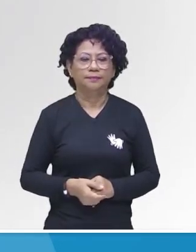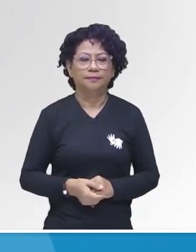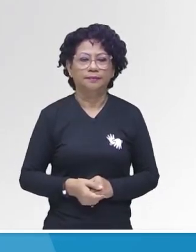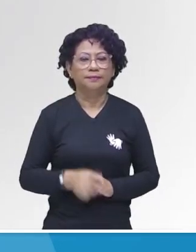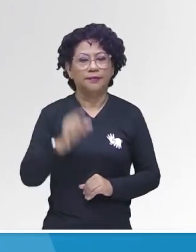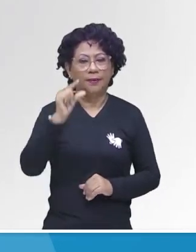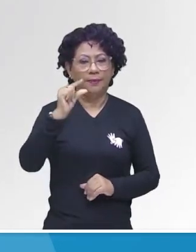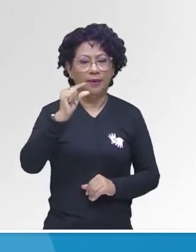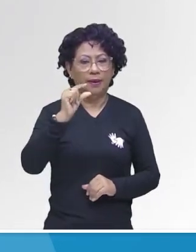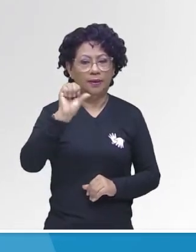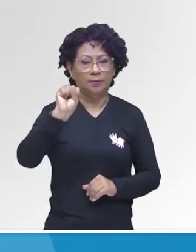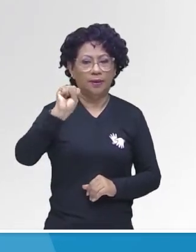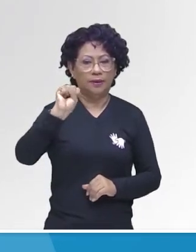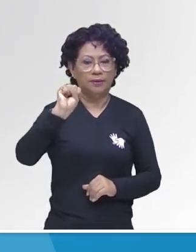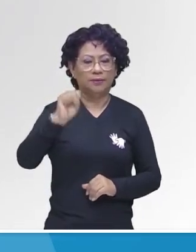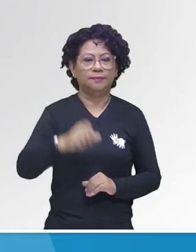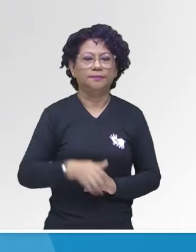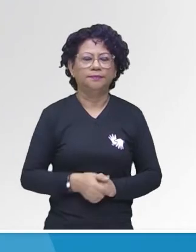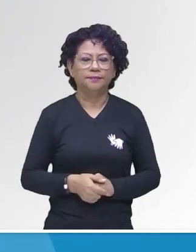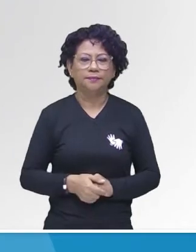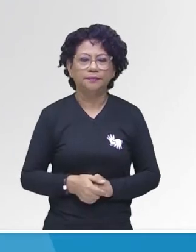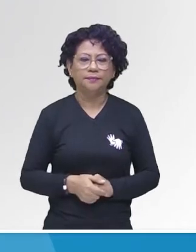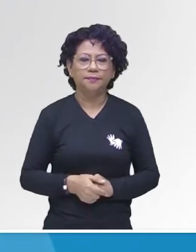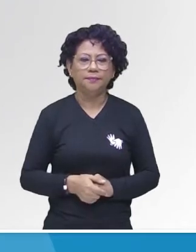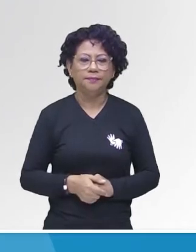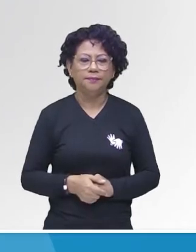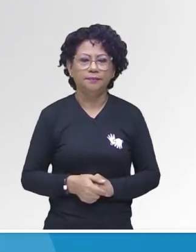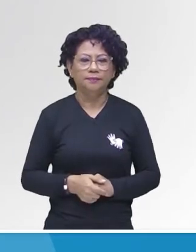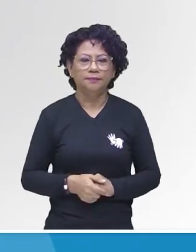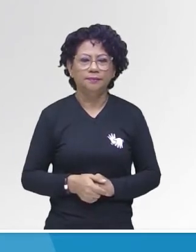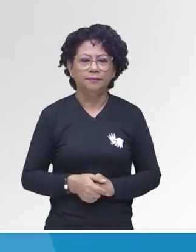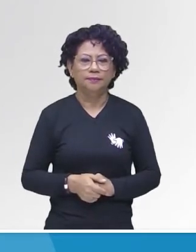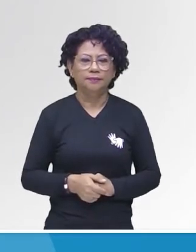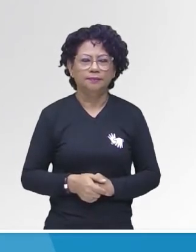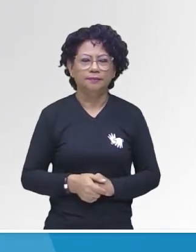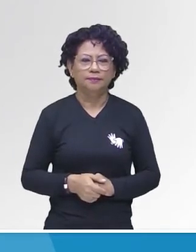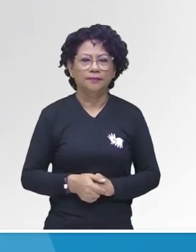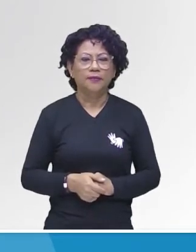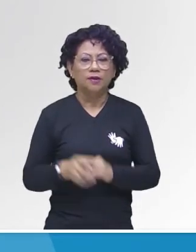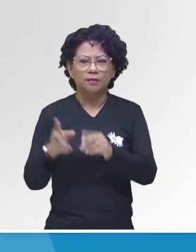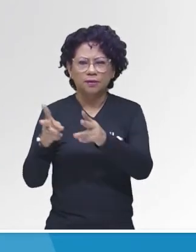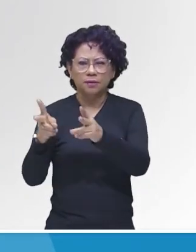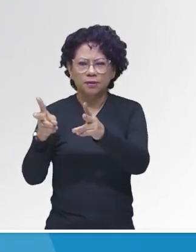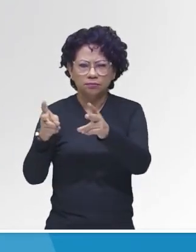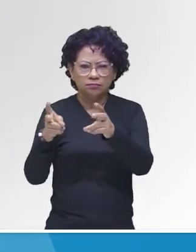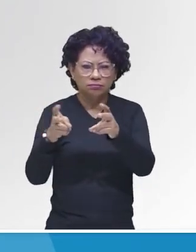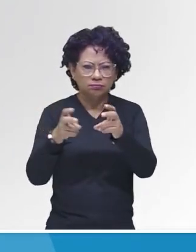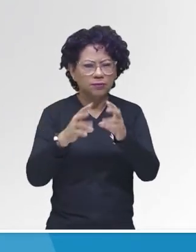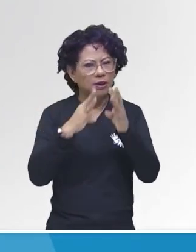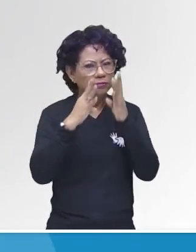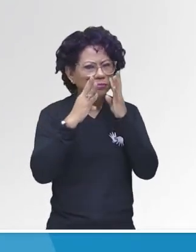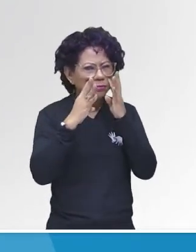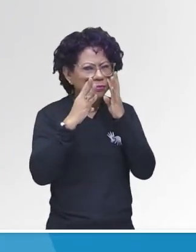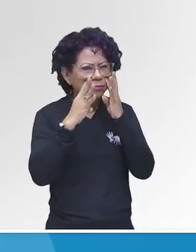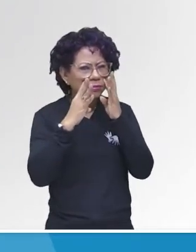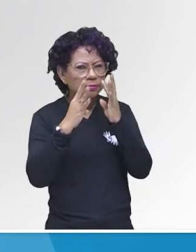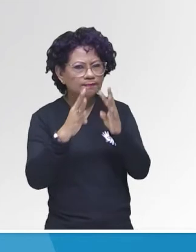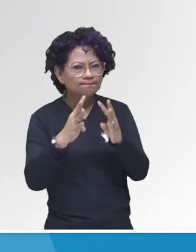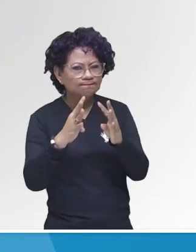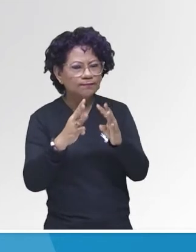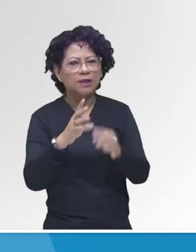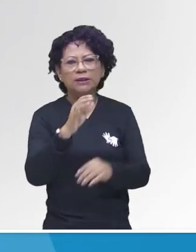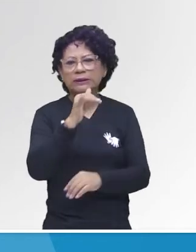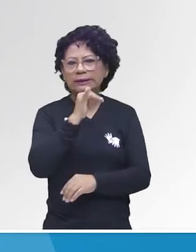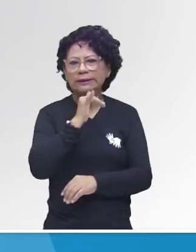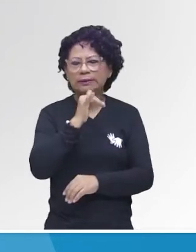que a gente escreve assim, tá? Então, se a gente observar, nós temos aqui, por exemplo,